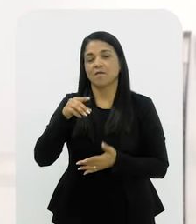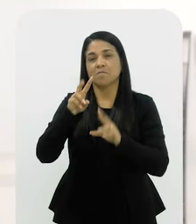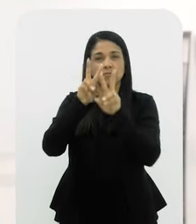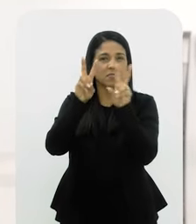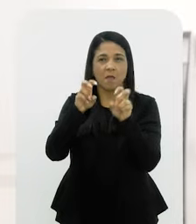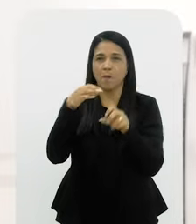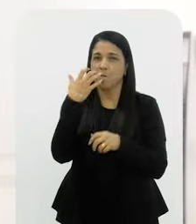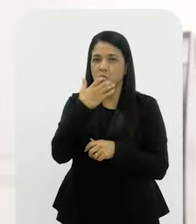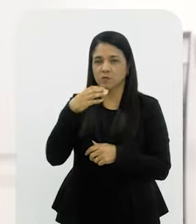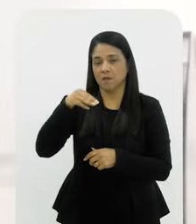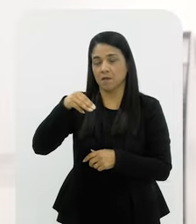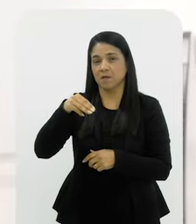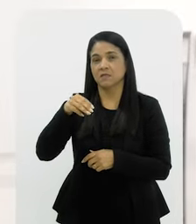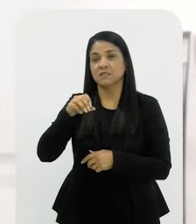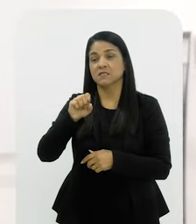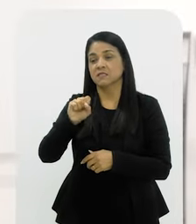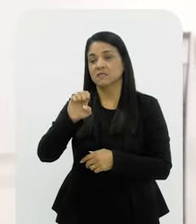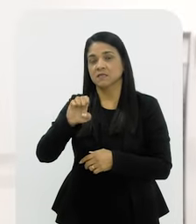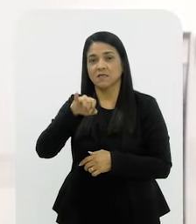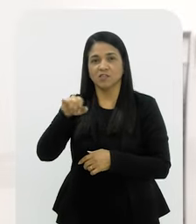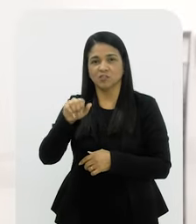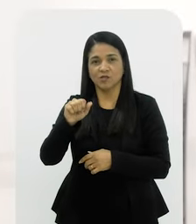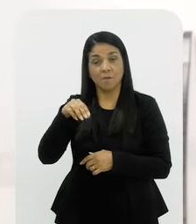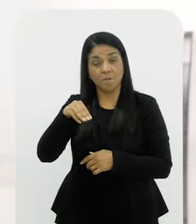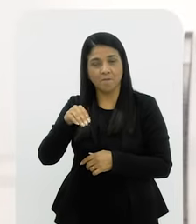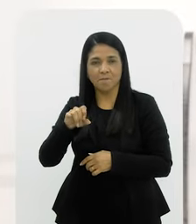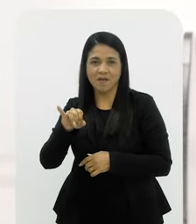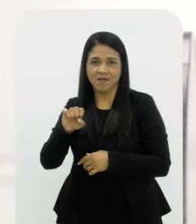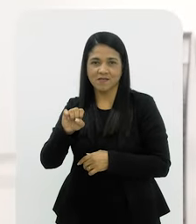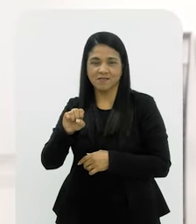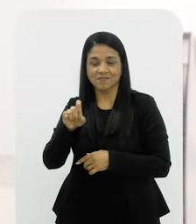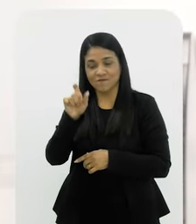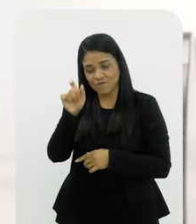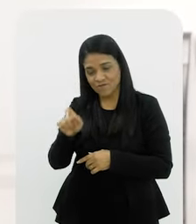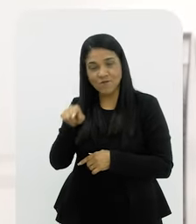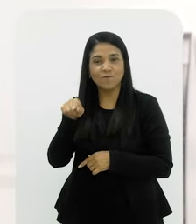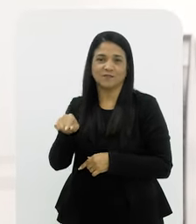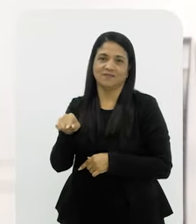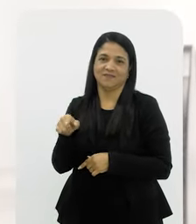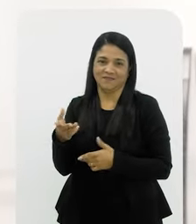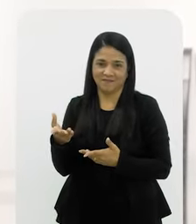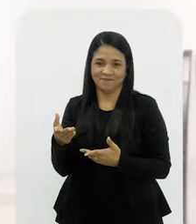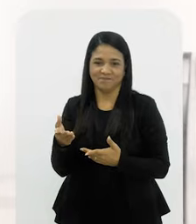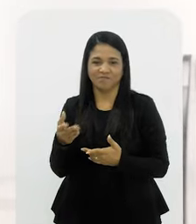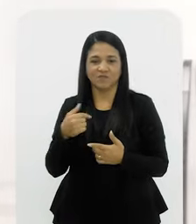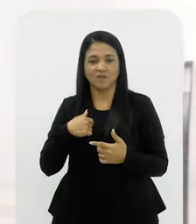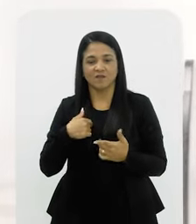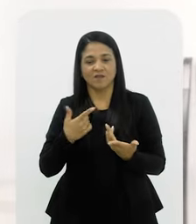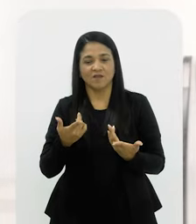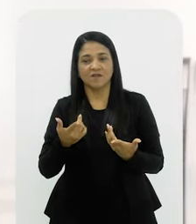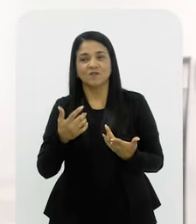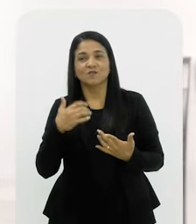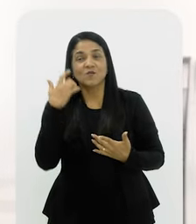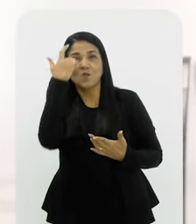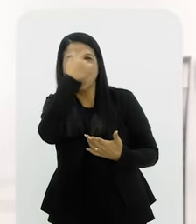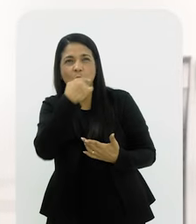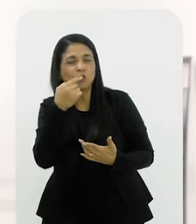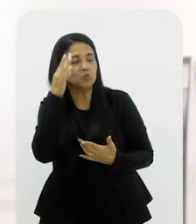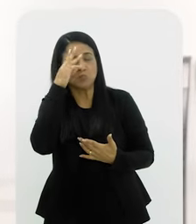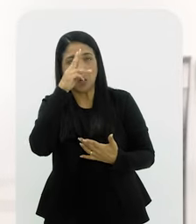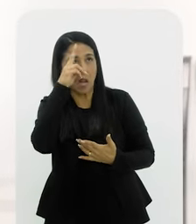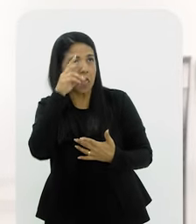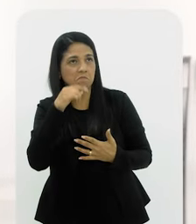Seja Mais Você, que uma música foi para o Então Se Fechar Para Quê, Seja Mais Você, quando entrou o Delcio. E Não Me Lembro Mais,